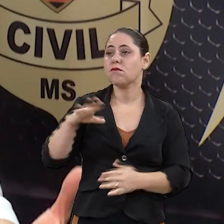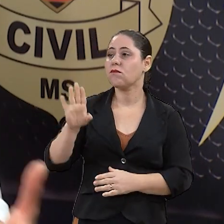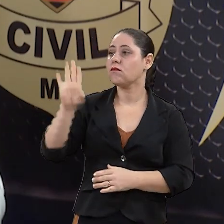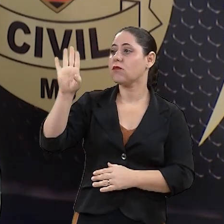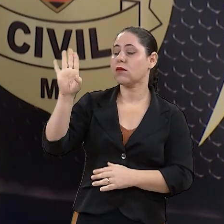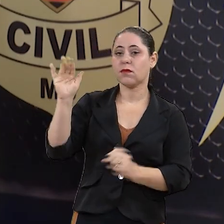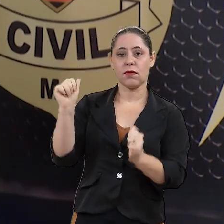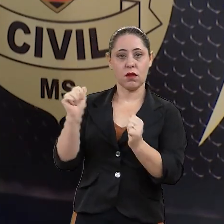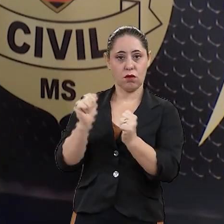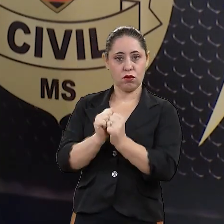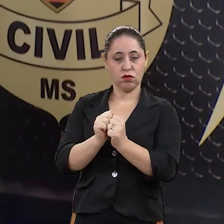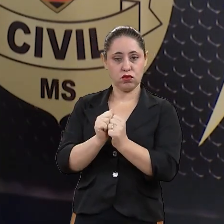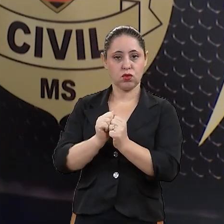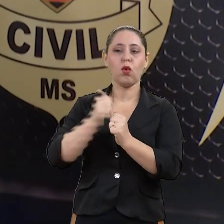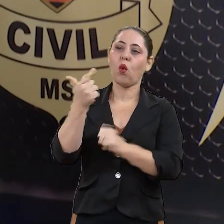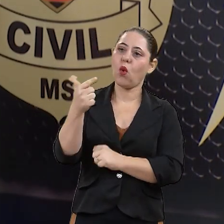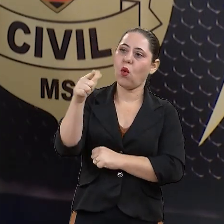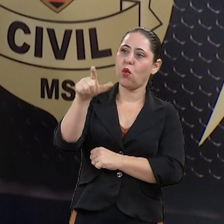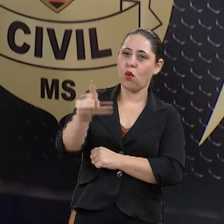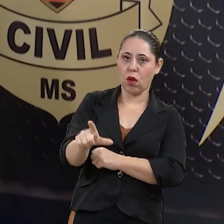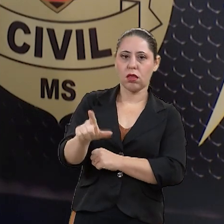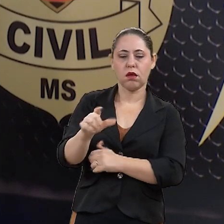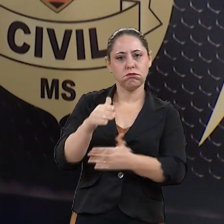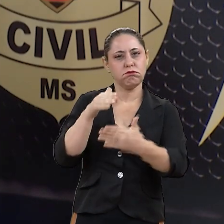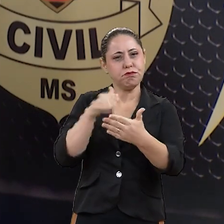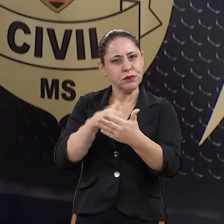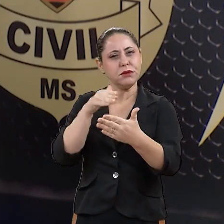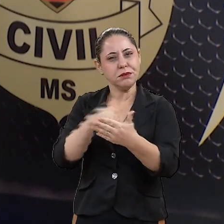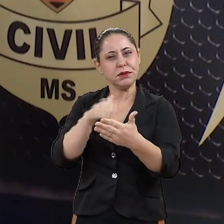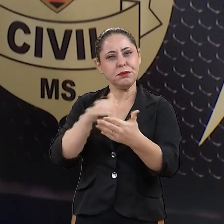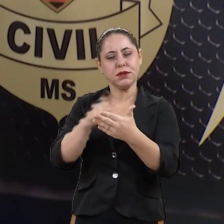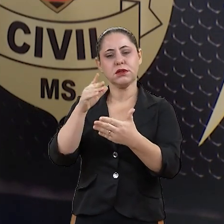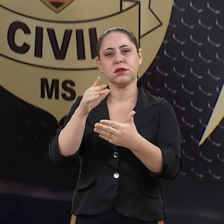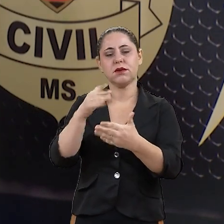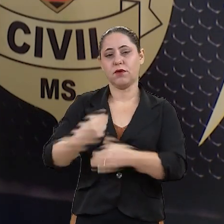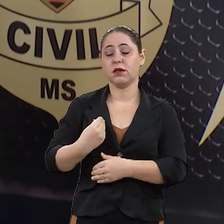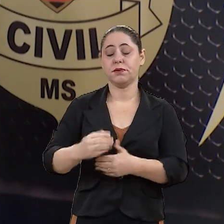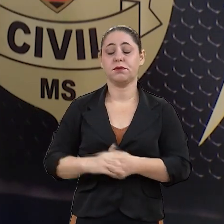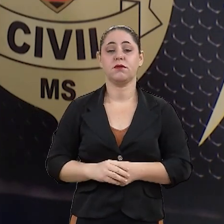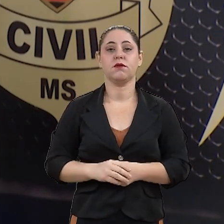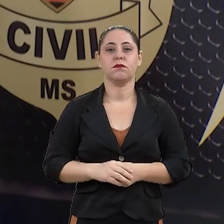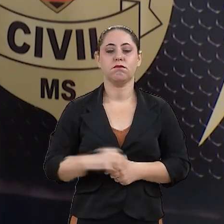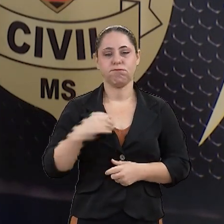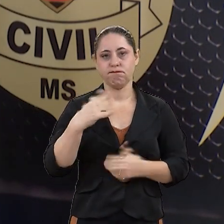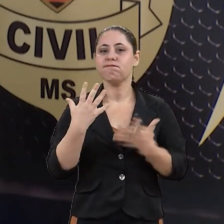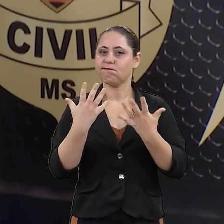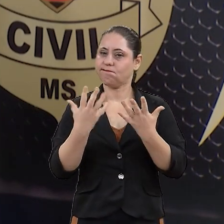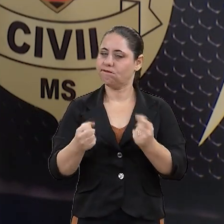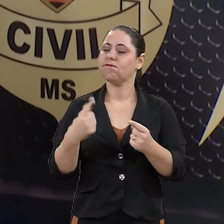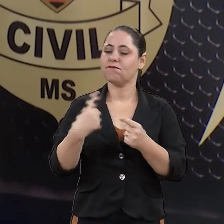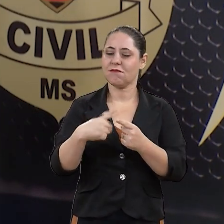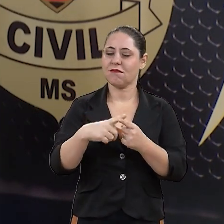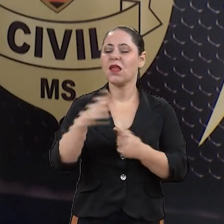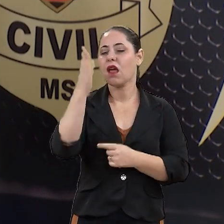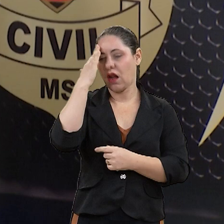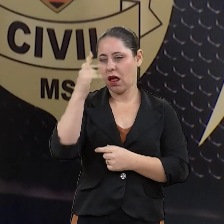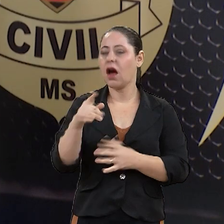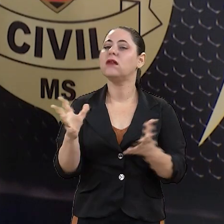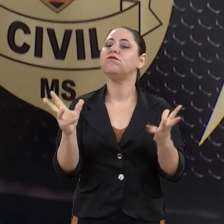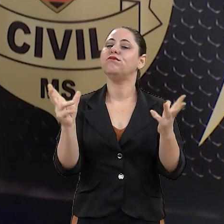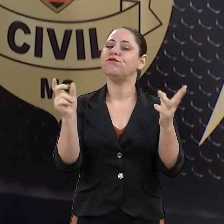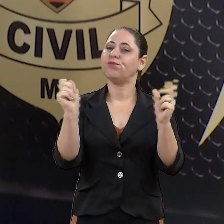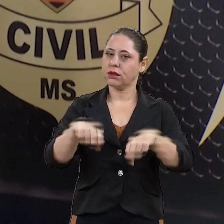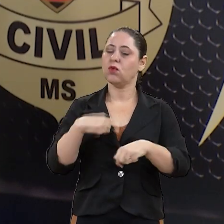candidatar e a gente junto em mais esse desafio aí de vida. E eu aceitei por conta de saber da capacidade